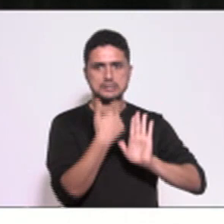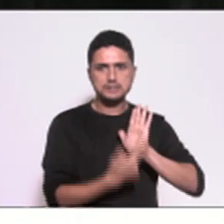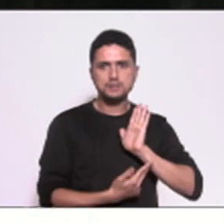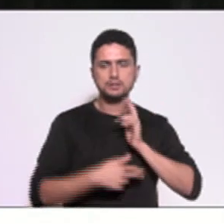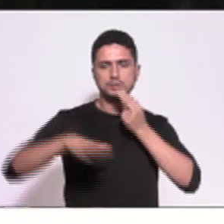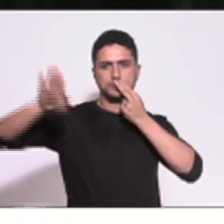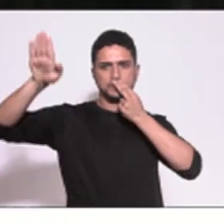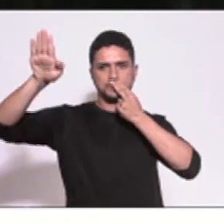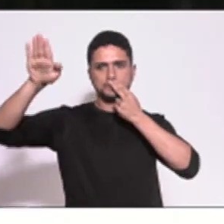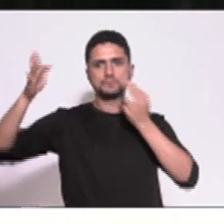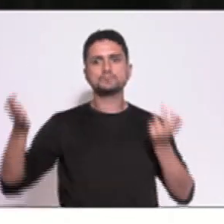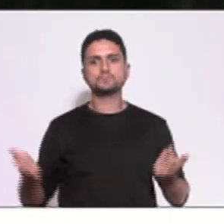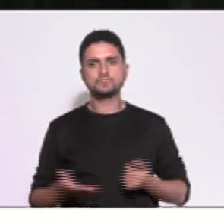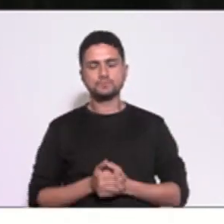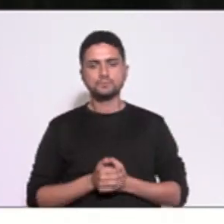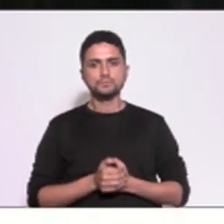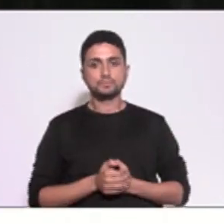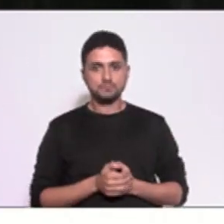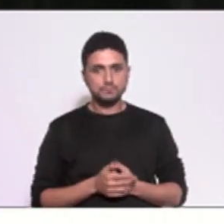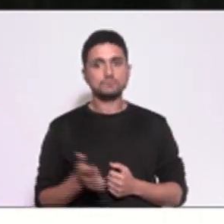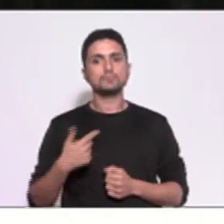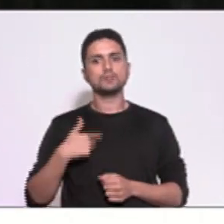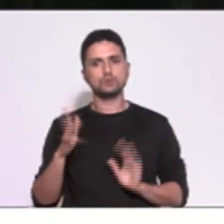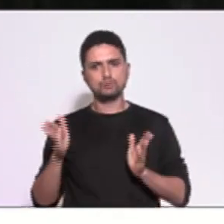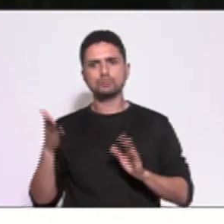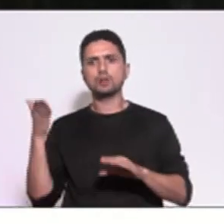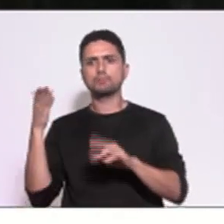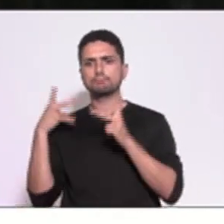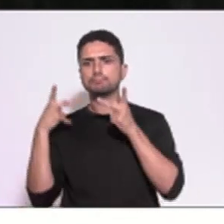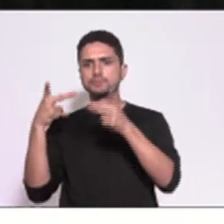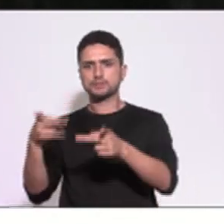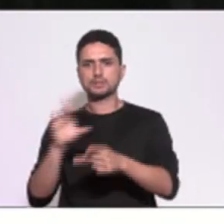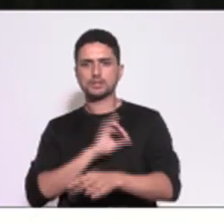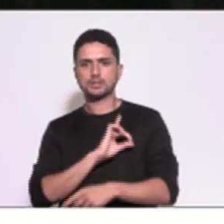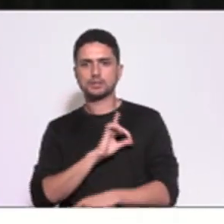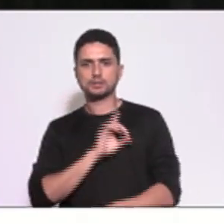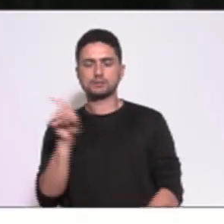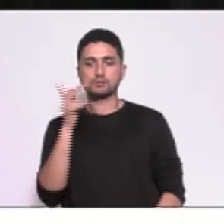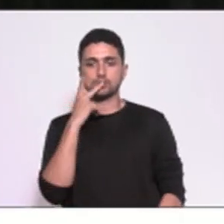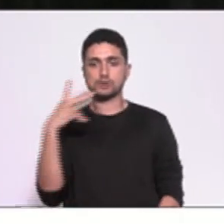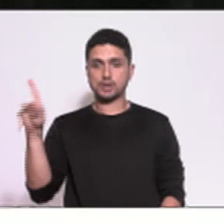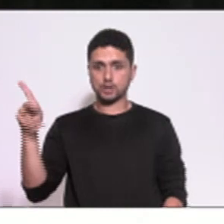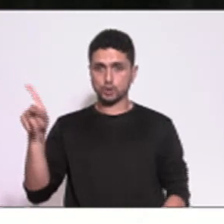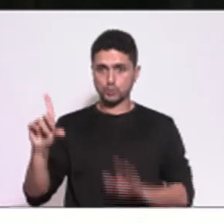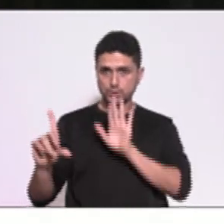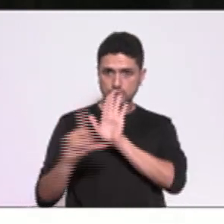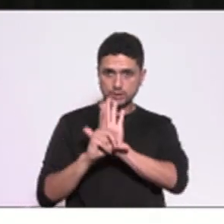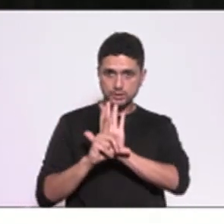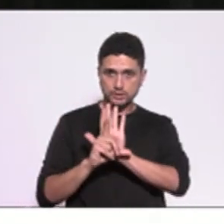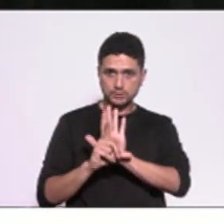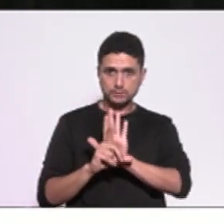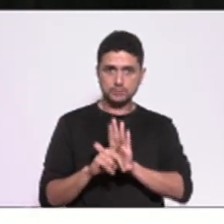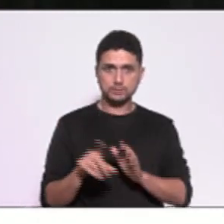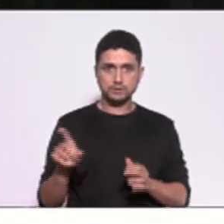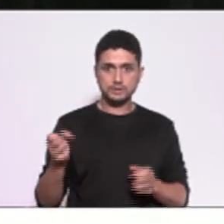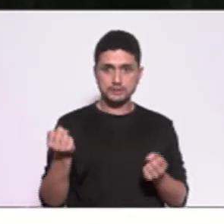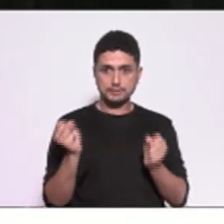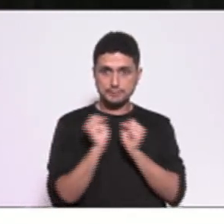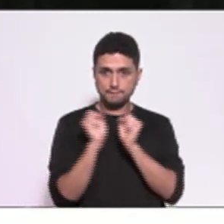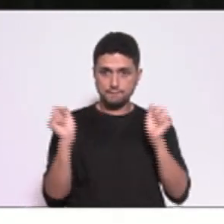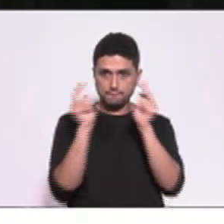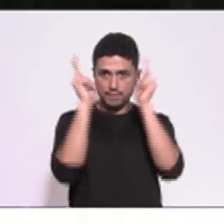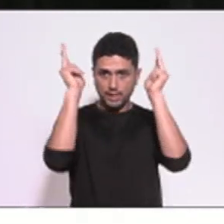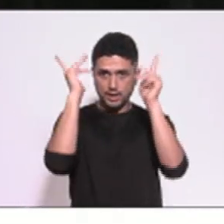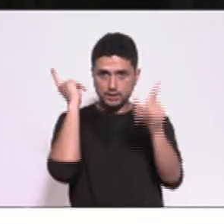justiça. E quando eu estive nas delegacias, me passaram que a sua lei, em flagrante, ela levava